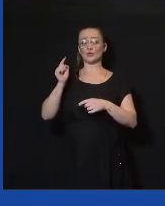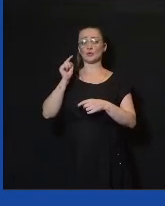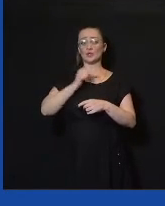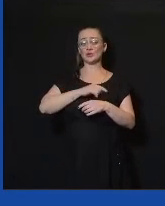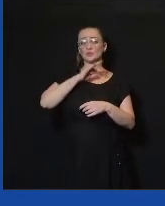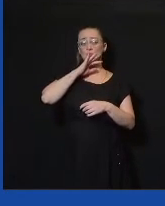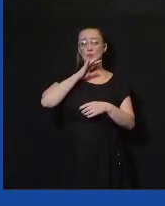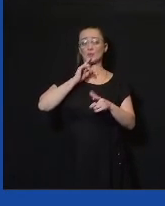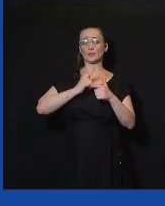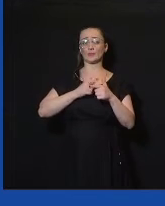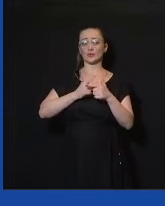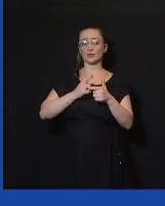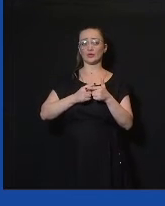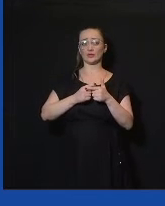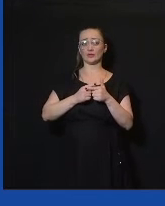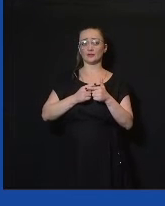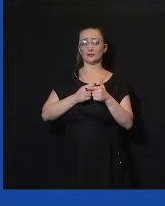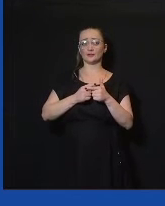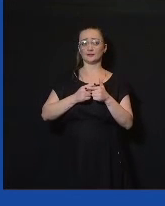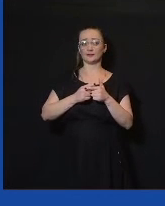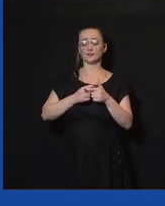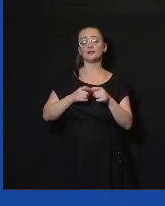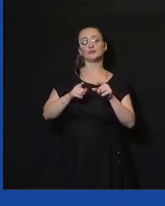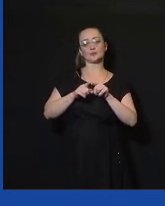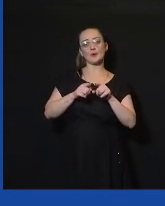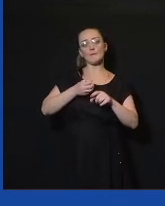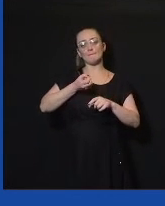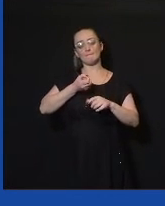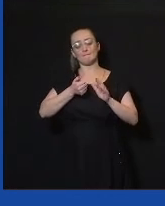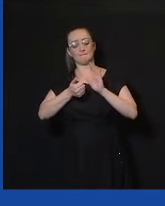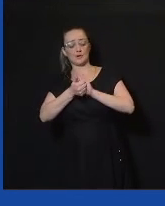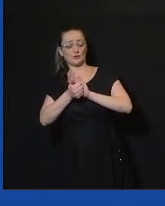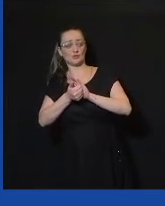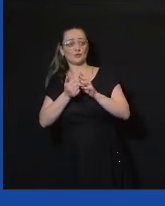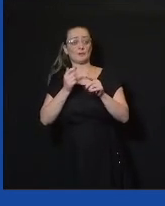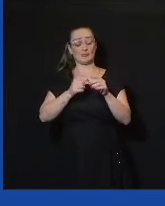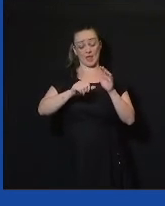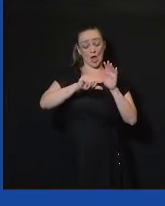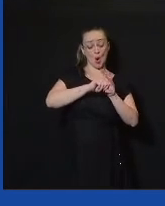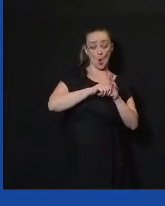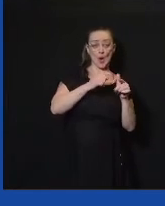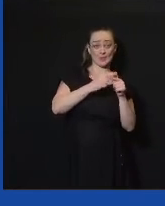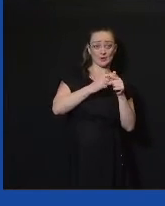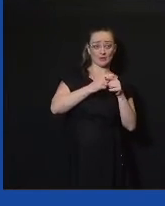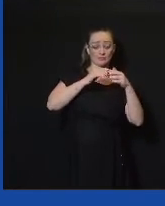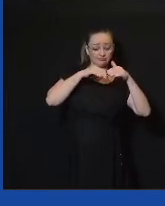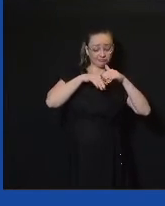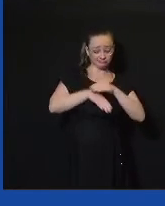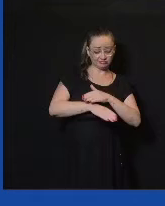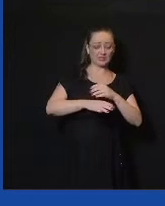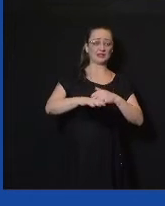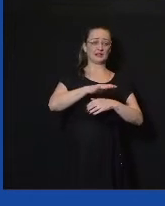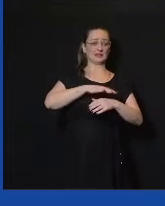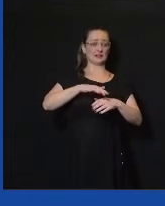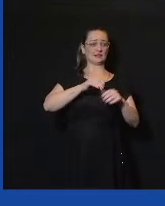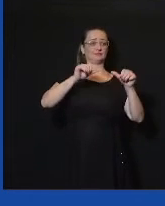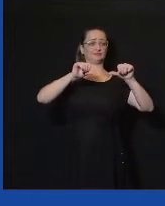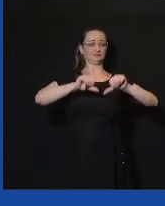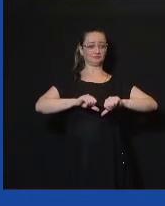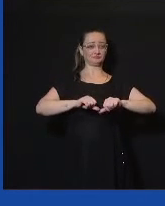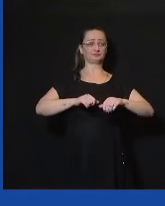ruim, e ao mesmo tempo positivo, porque ruim porque as pessoas ficam muito mergulhadas nesse ambiente negativo,